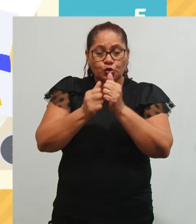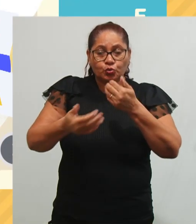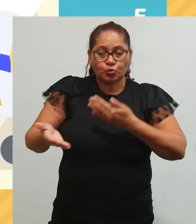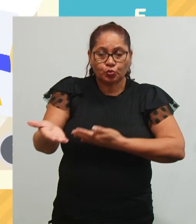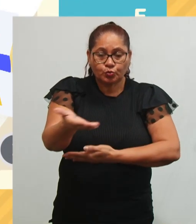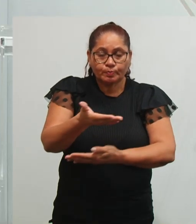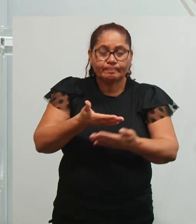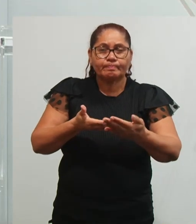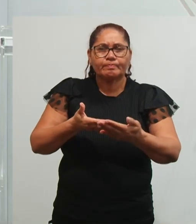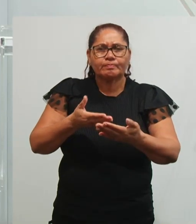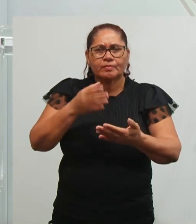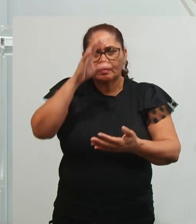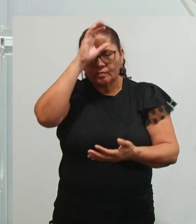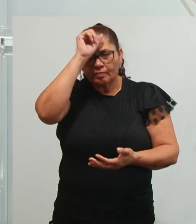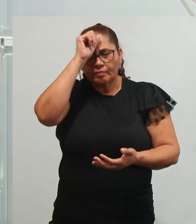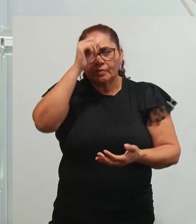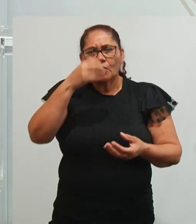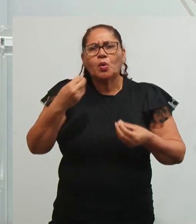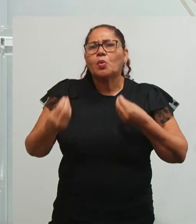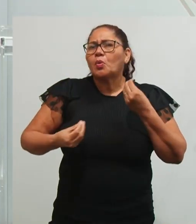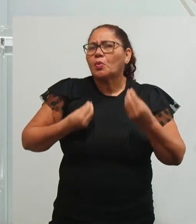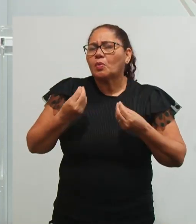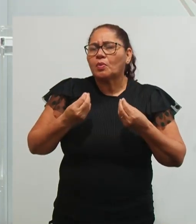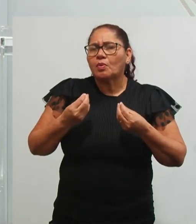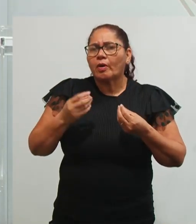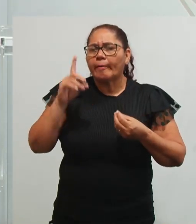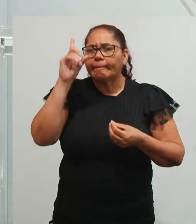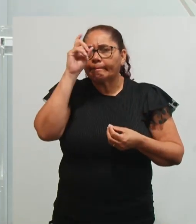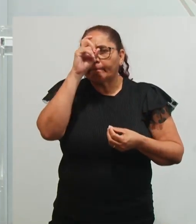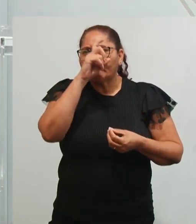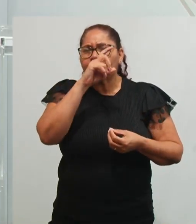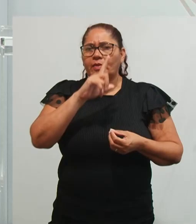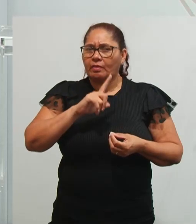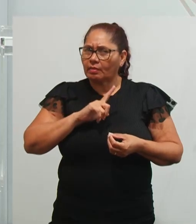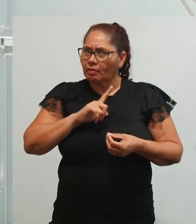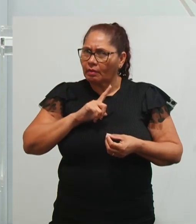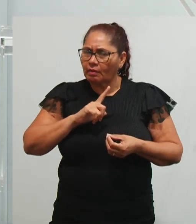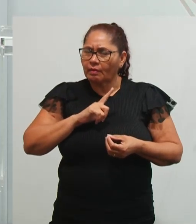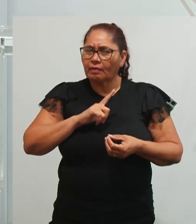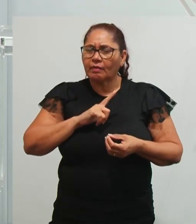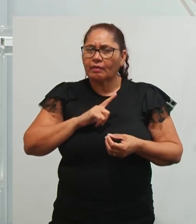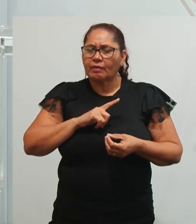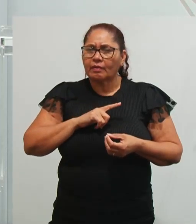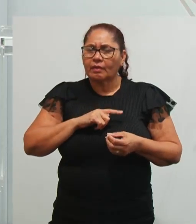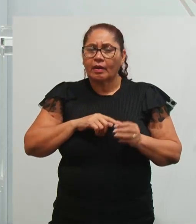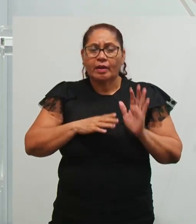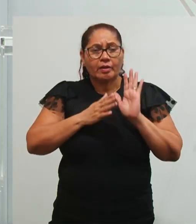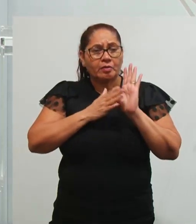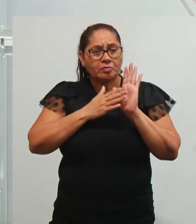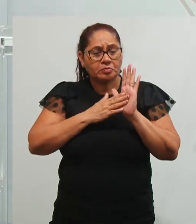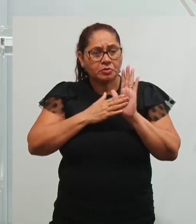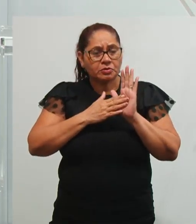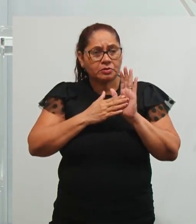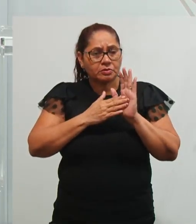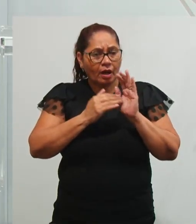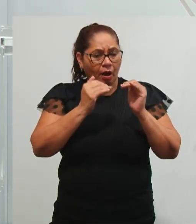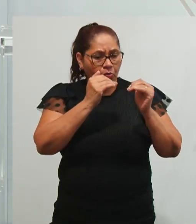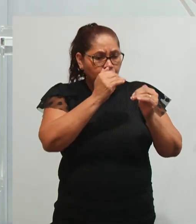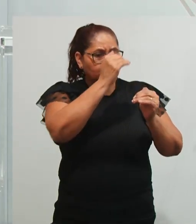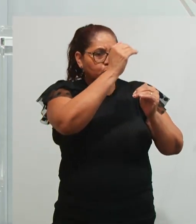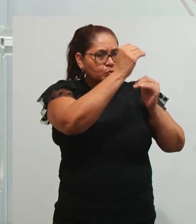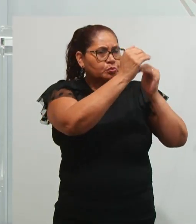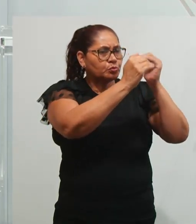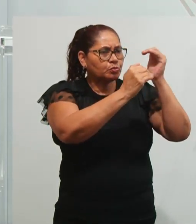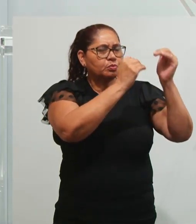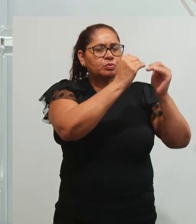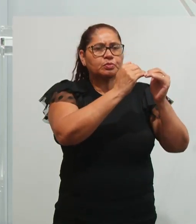que ele está aprendendo, como é que ele está aprendendo, que dificuldade que ele está tendo, destacar os avanços. Nossa, olha aqui, nessa atividade